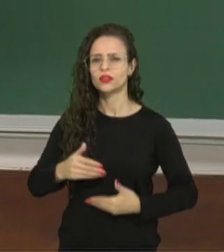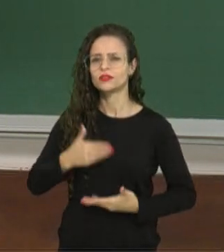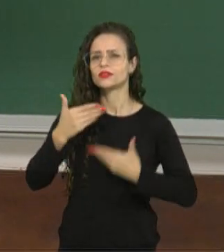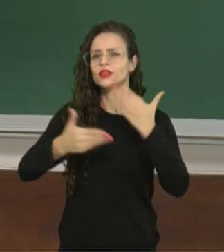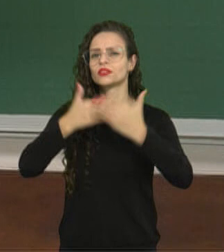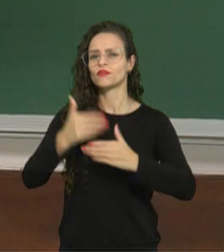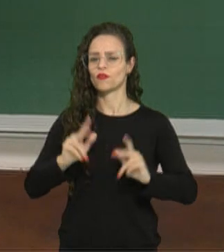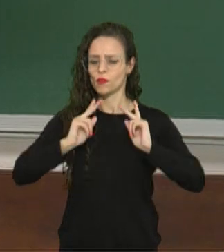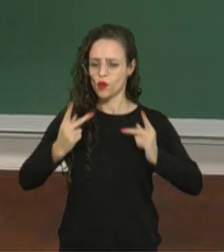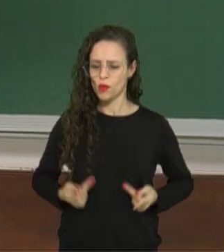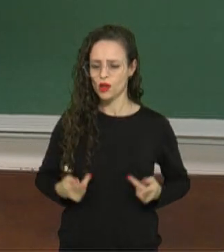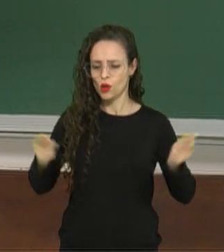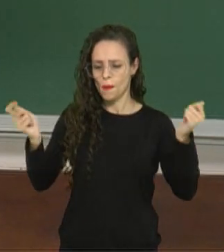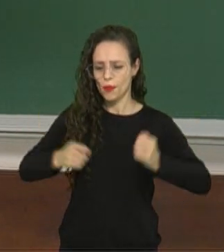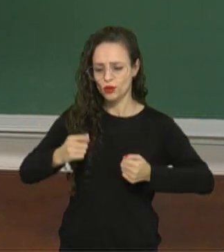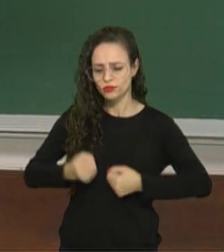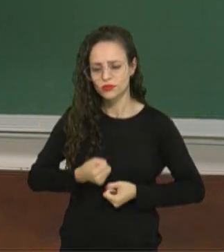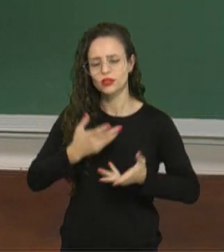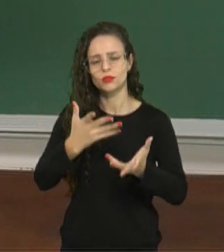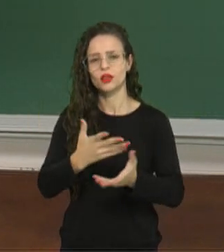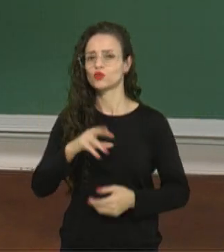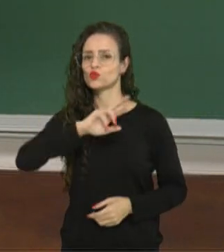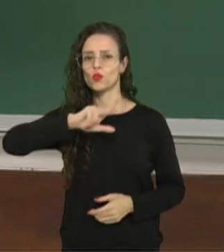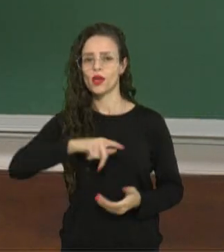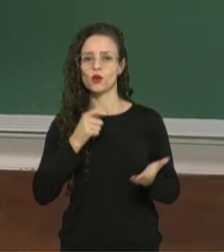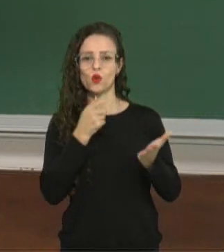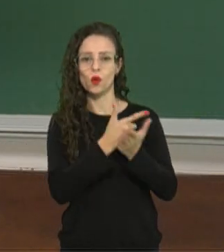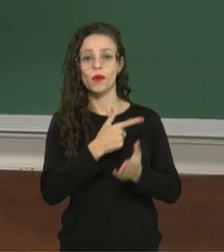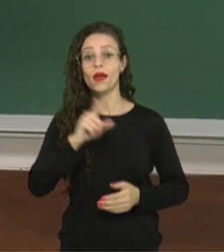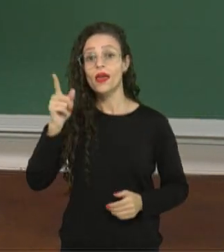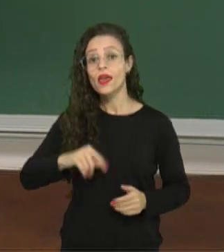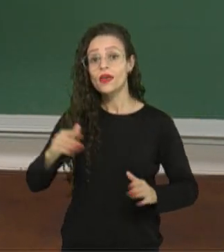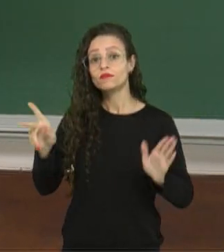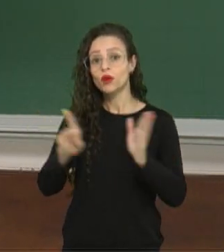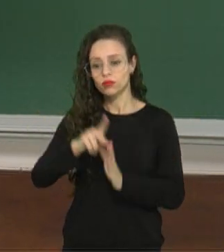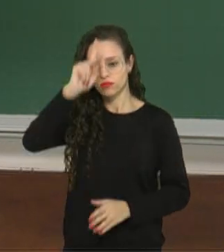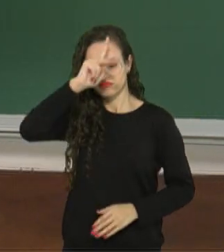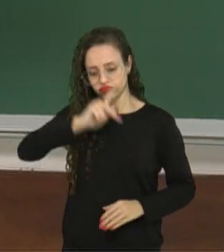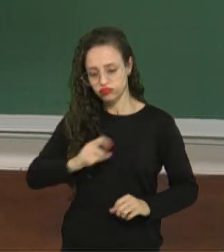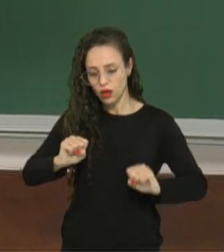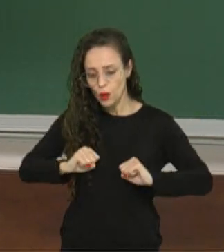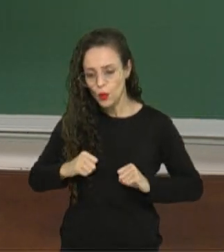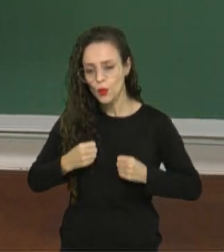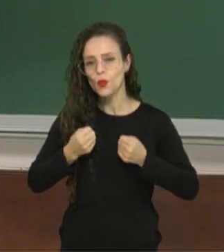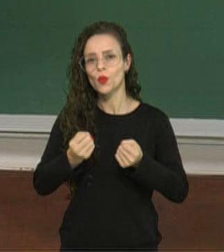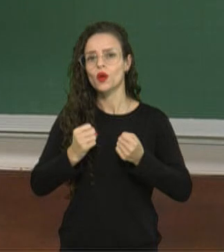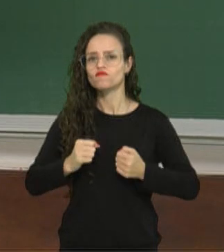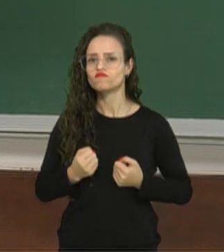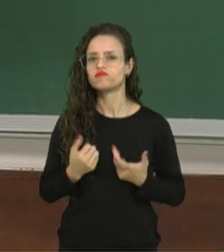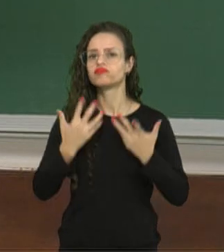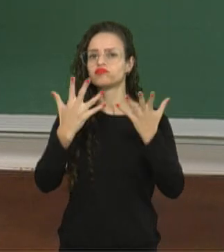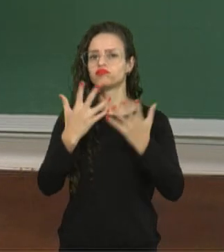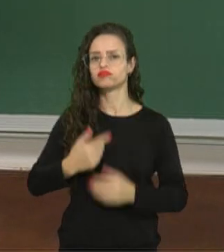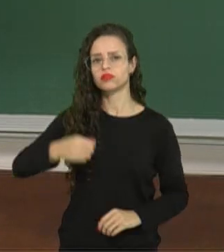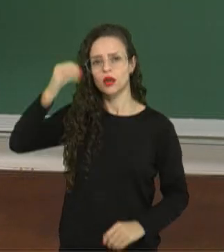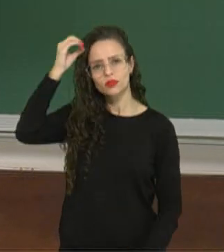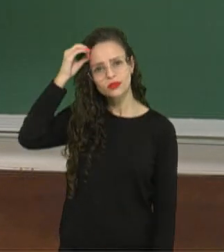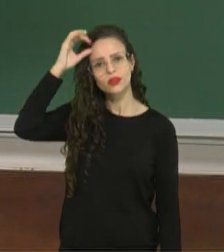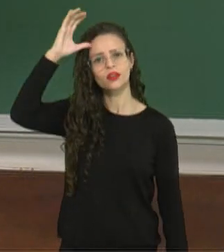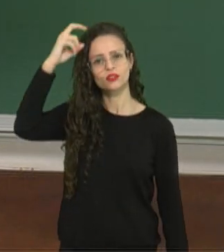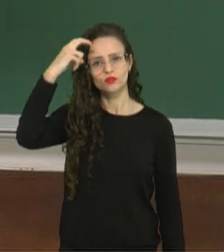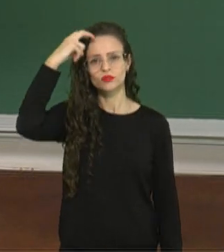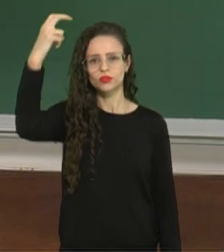desenvolver o potencial humano. Não é um produto para ser consumido, é algo para desenvolver o potencial, a